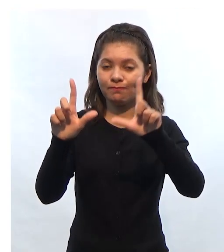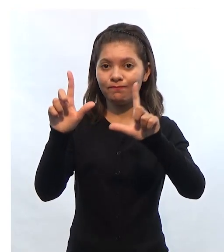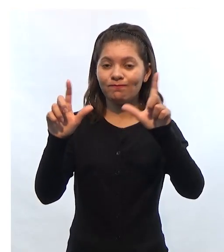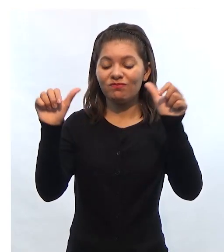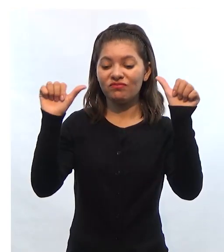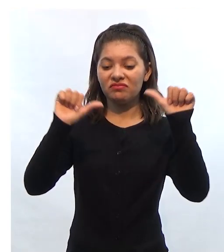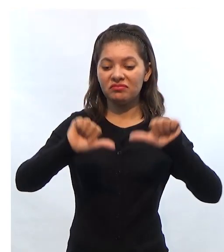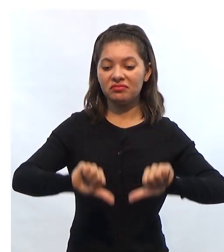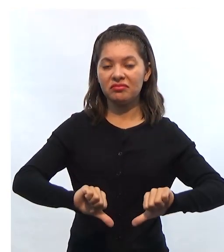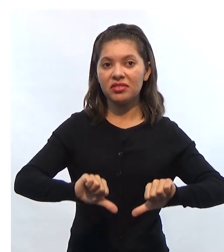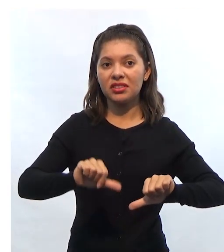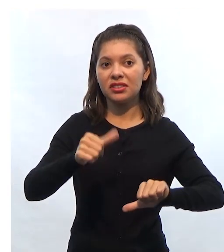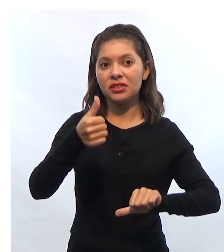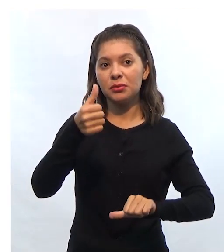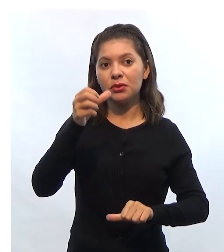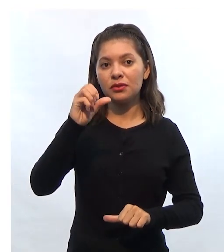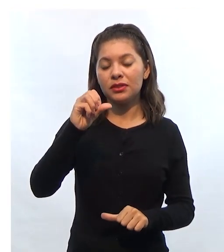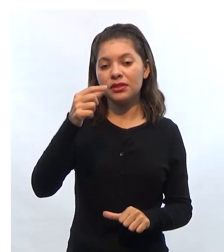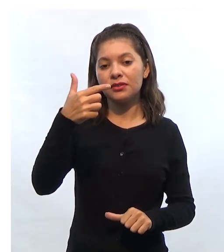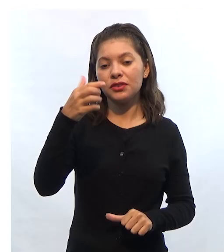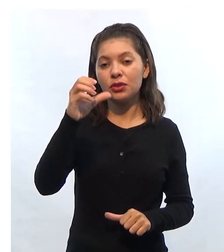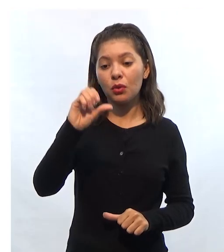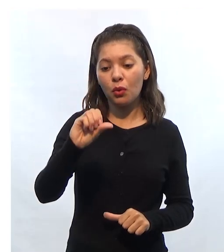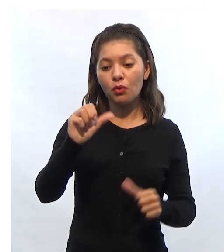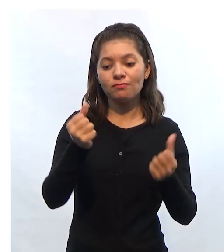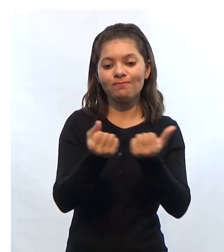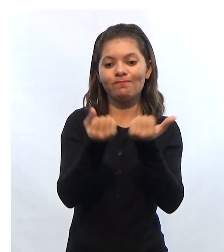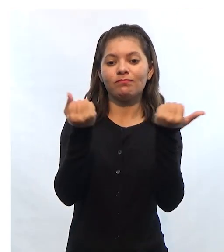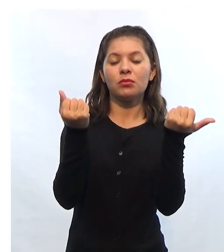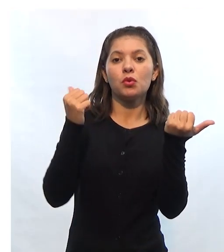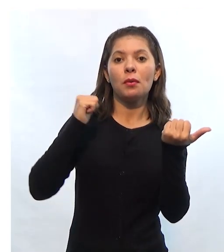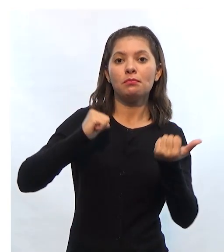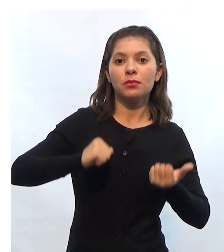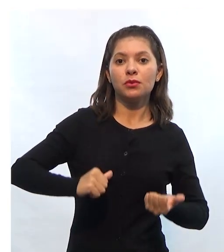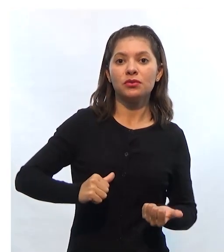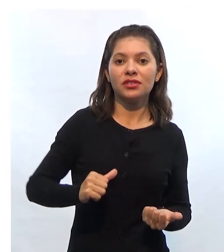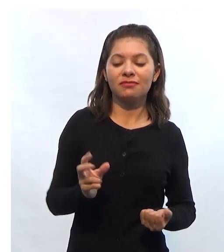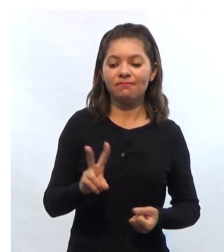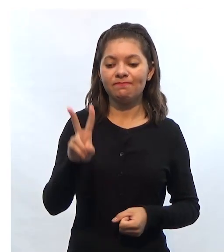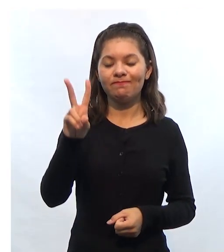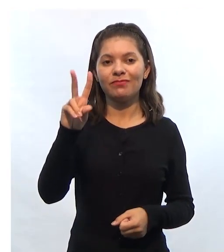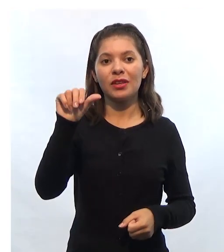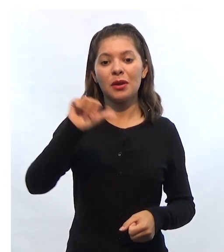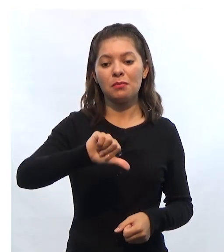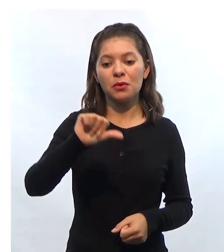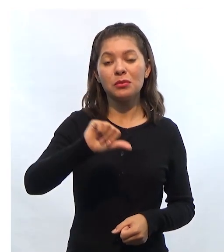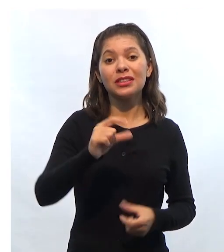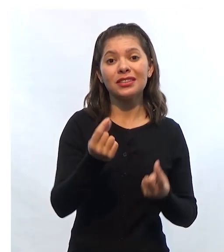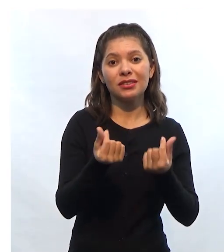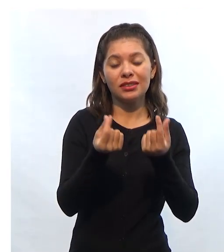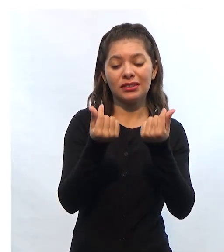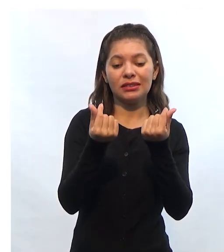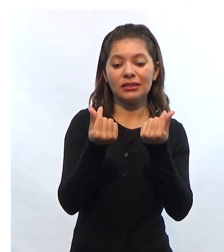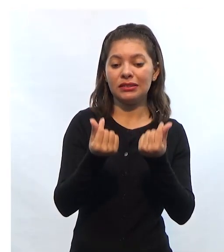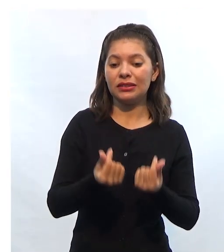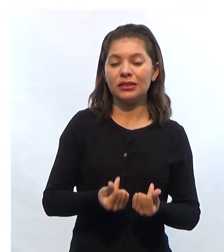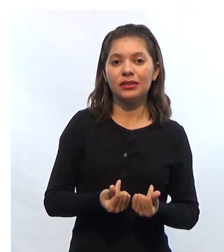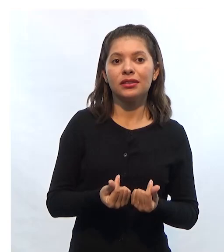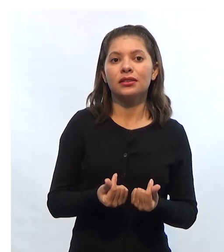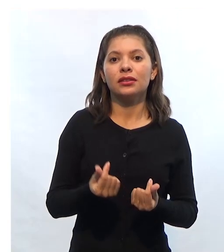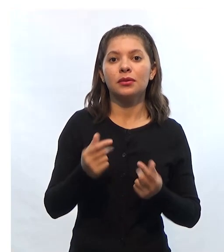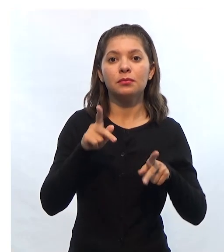que houve uma quebra da bolsa de valores lá e empobreceu muito a população. Então, o